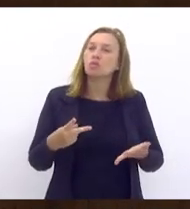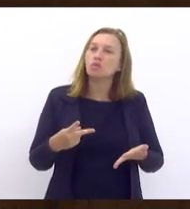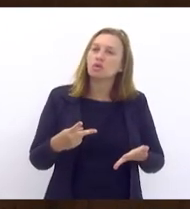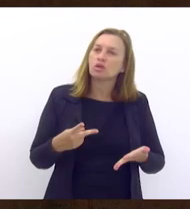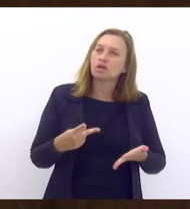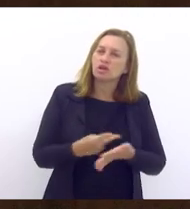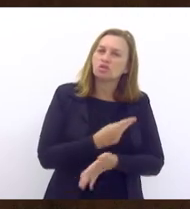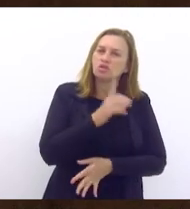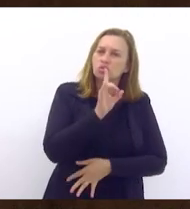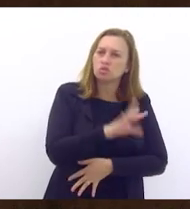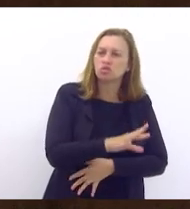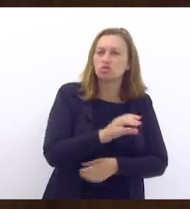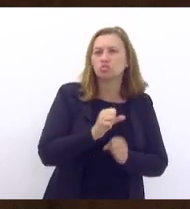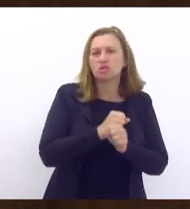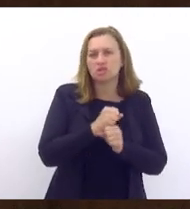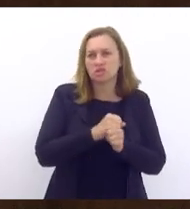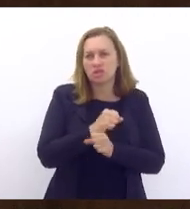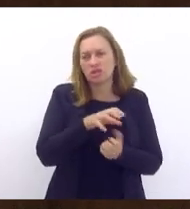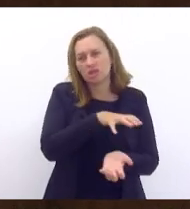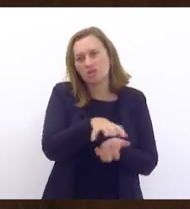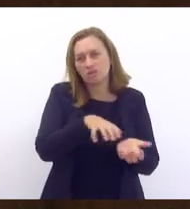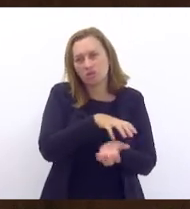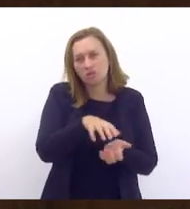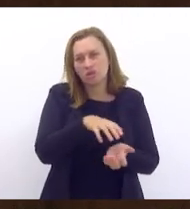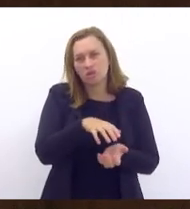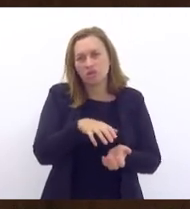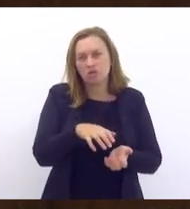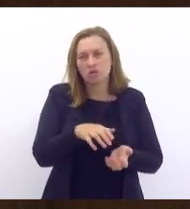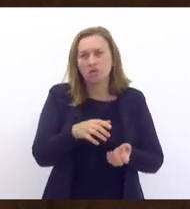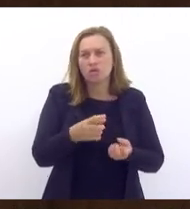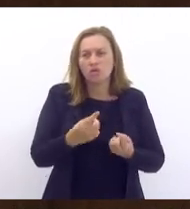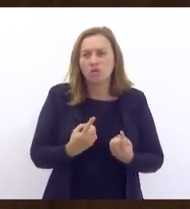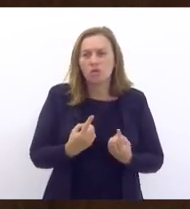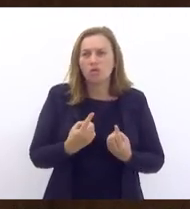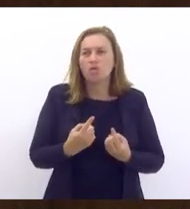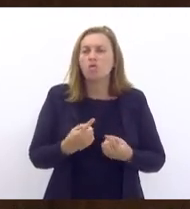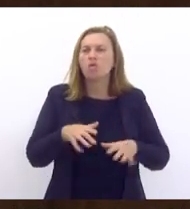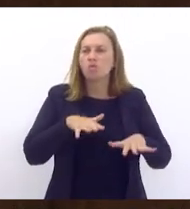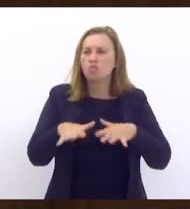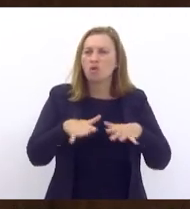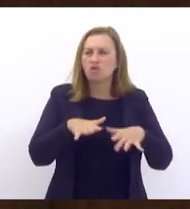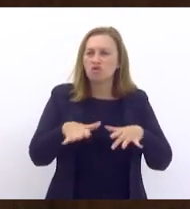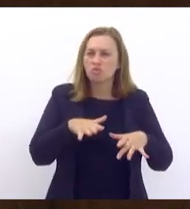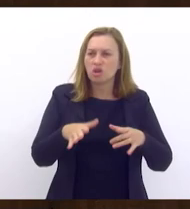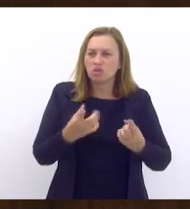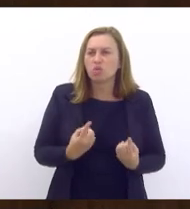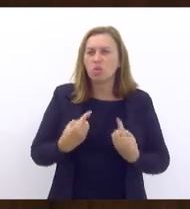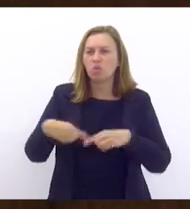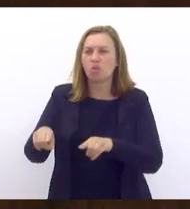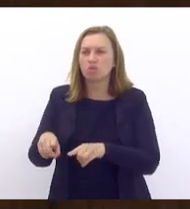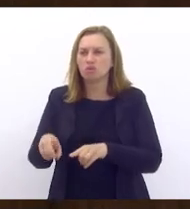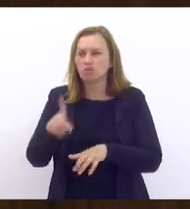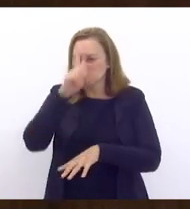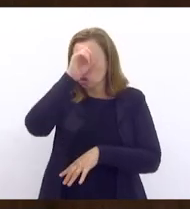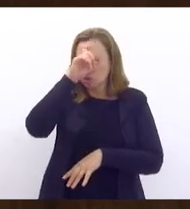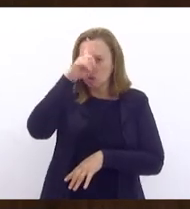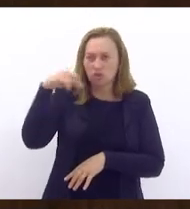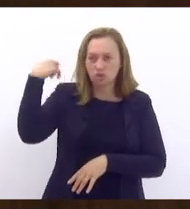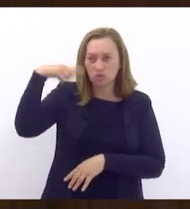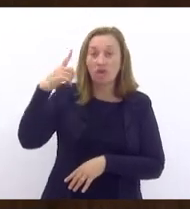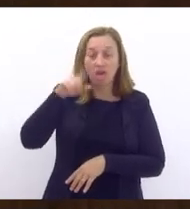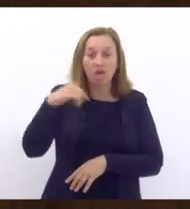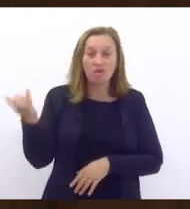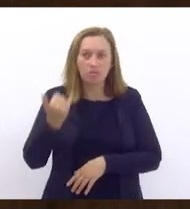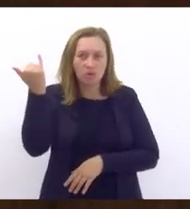nos últimos anos. O movimento antimanicomial é muito importante. Não ter esse serviço